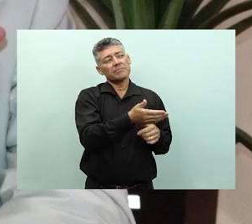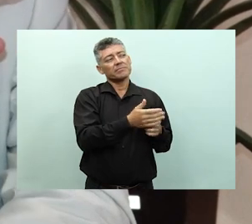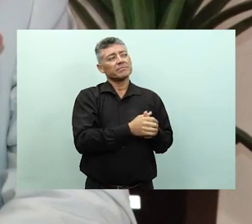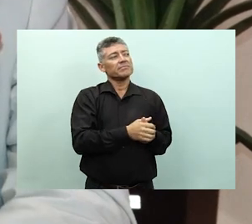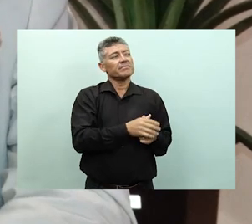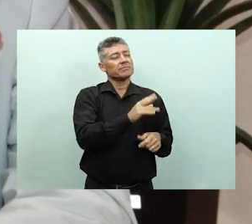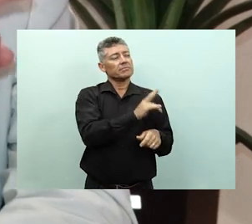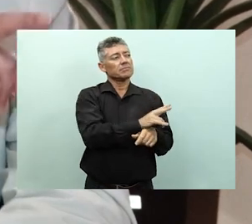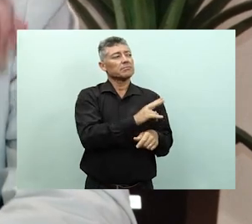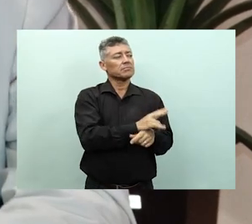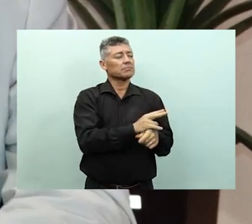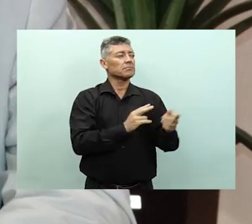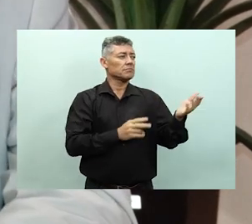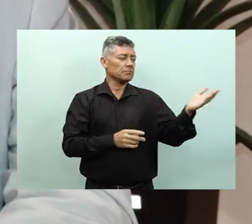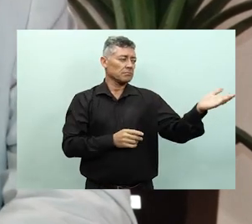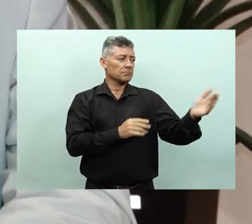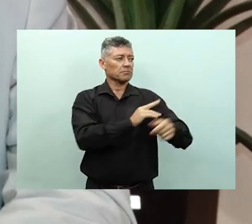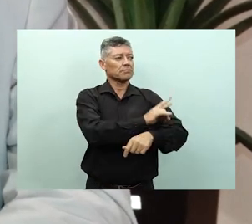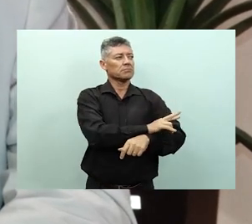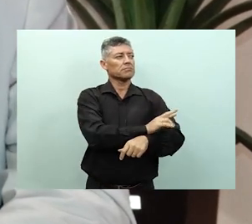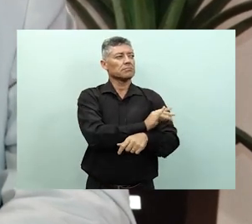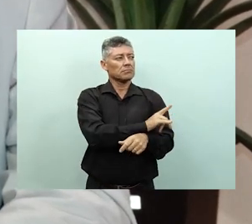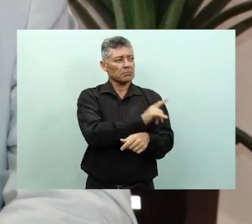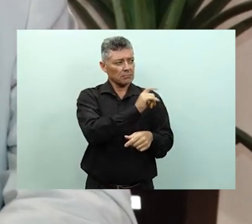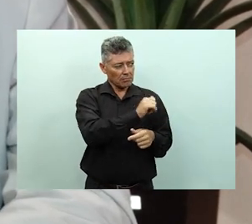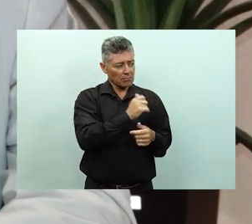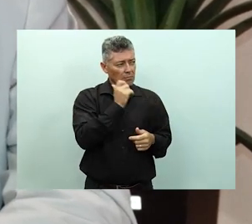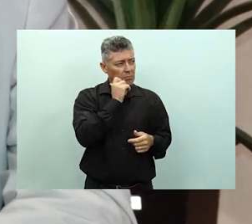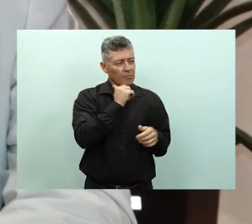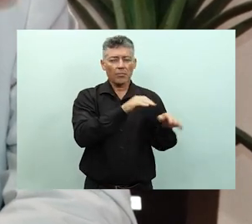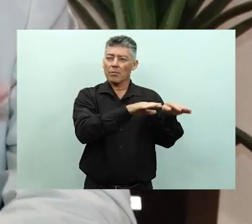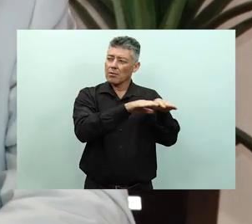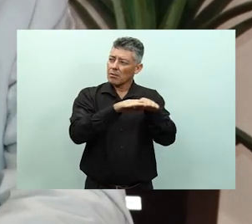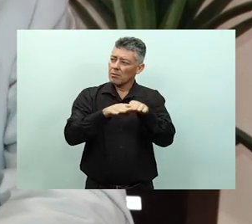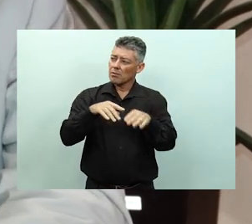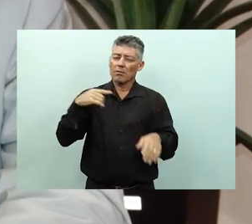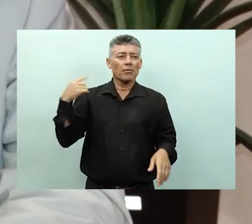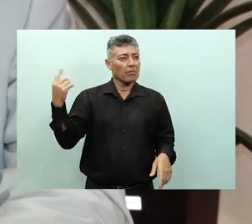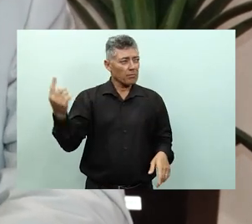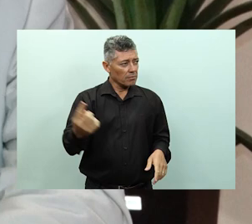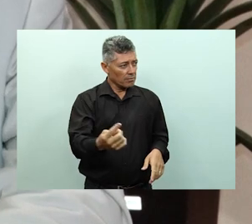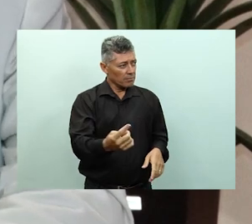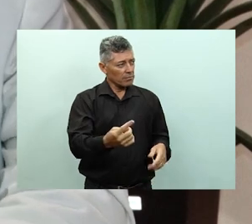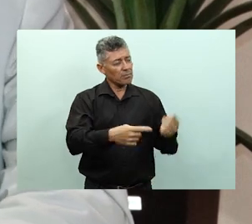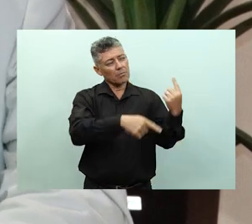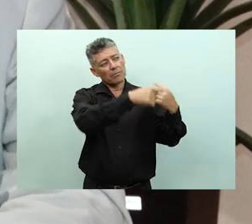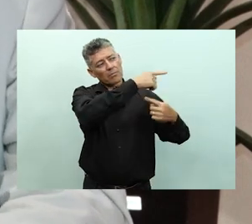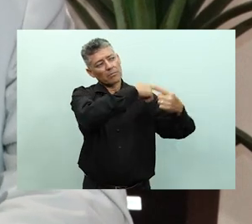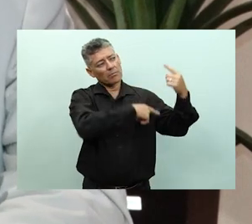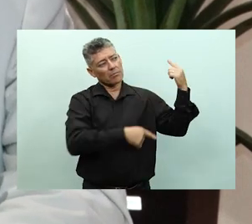ela, defendam Vilma e comparem com os governos